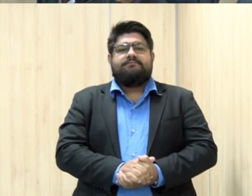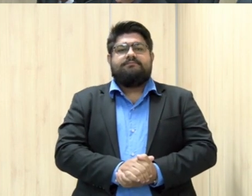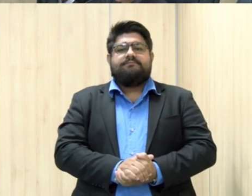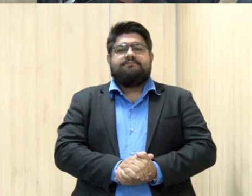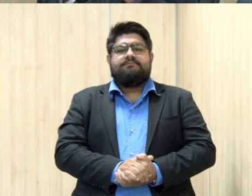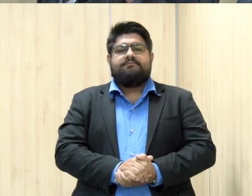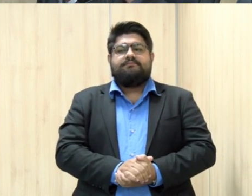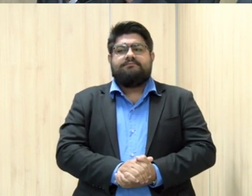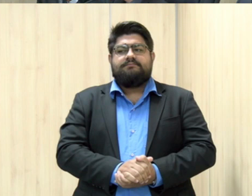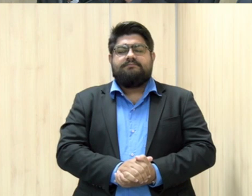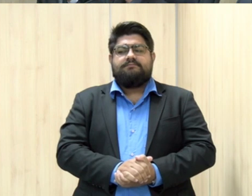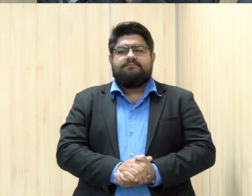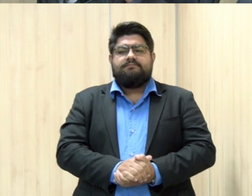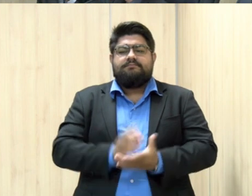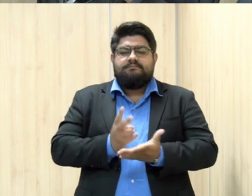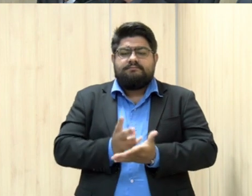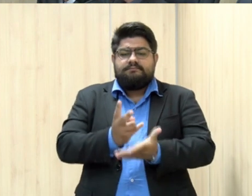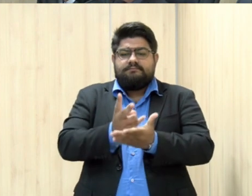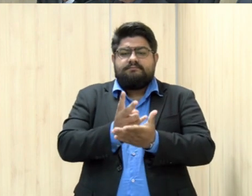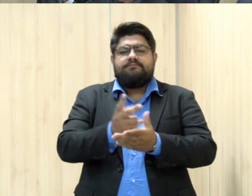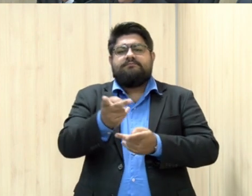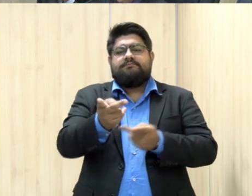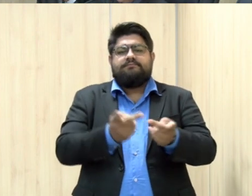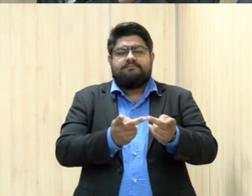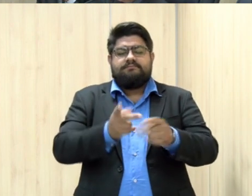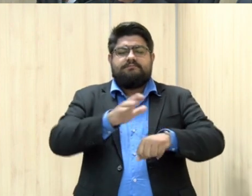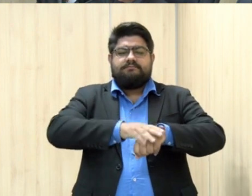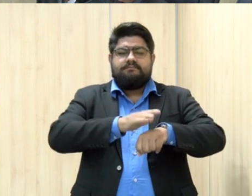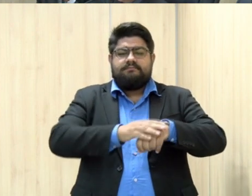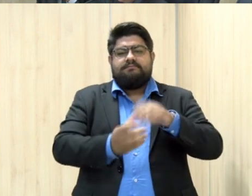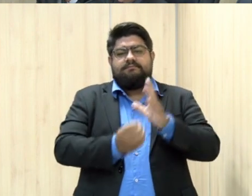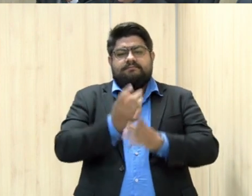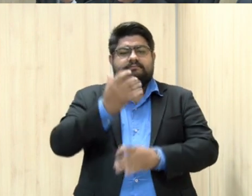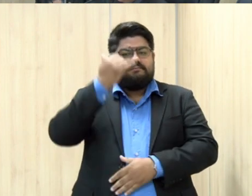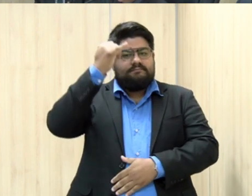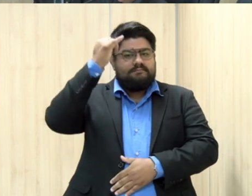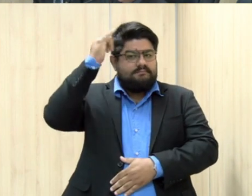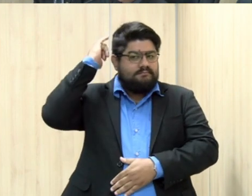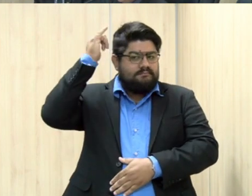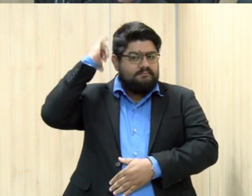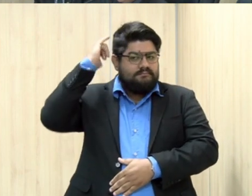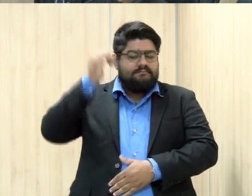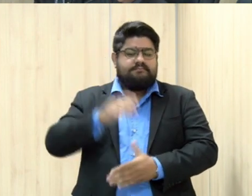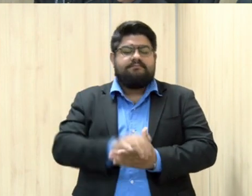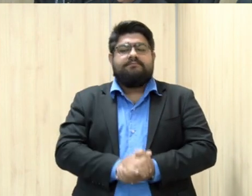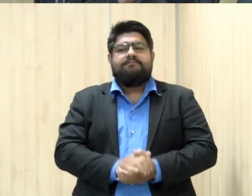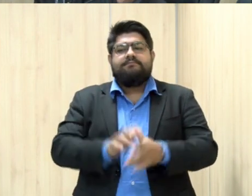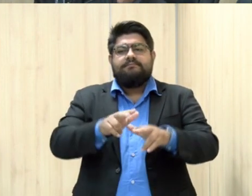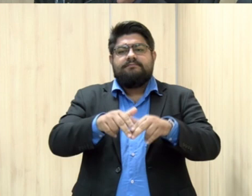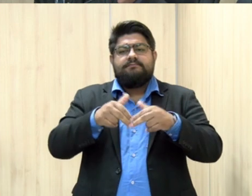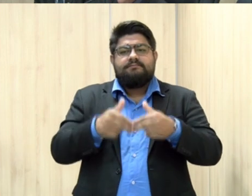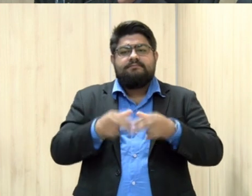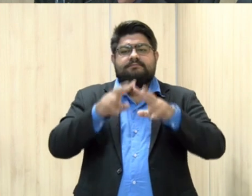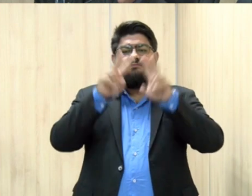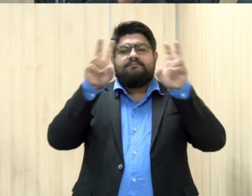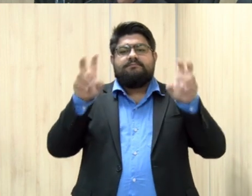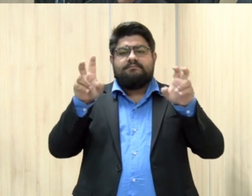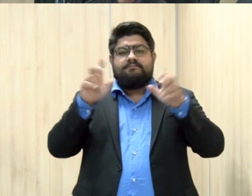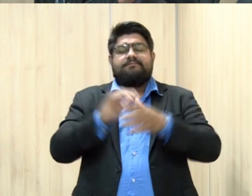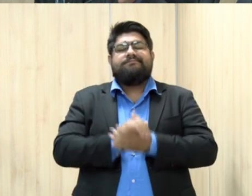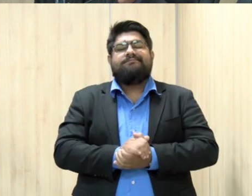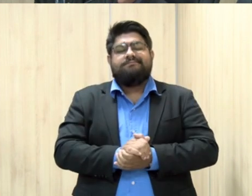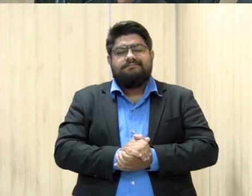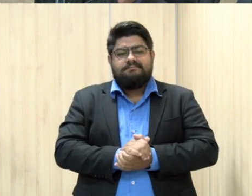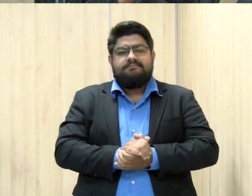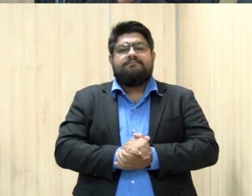manter o projeto do novo Deputado Jean por conta do tema que ele requer